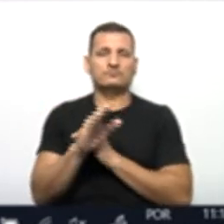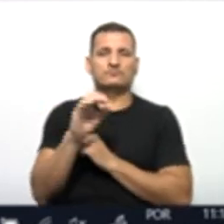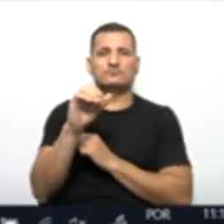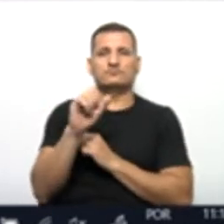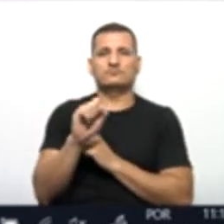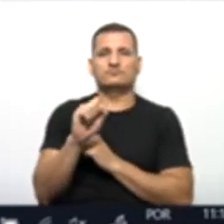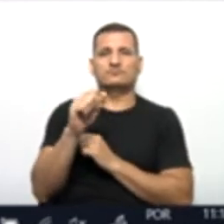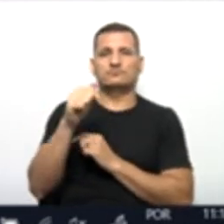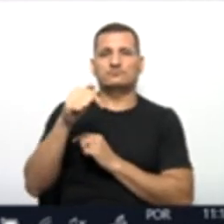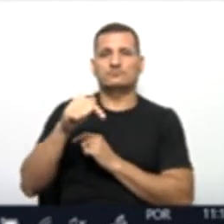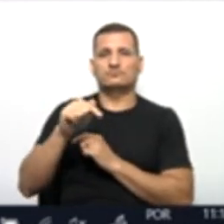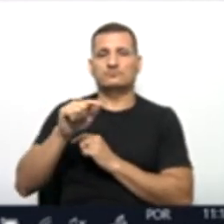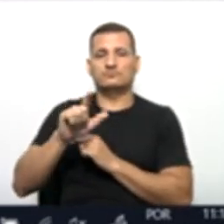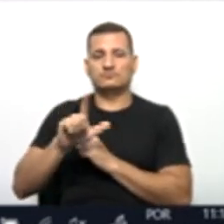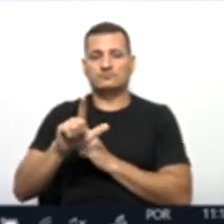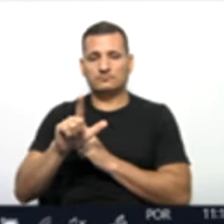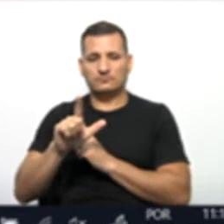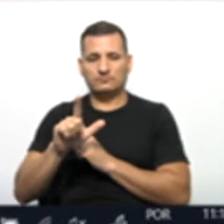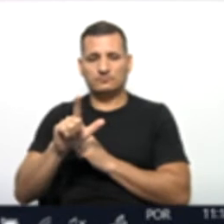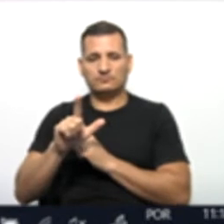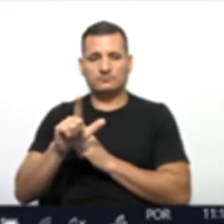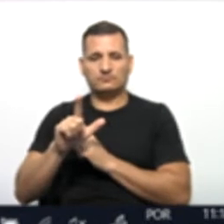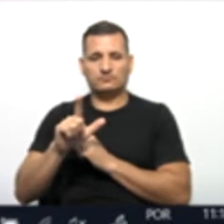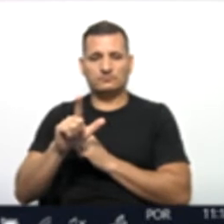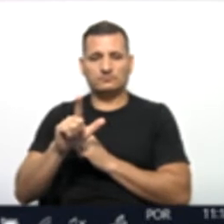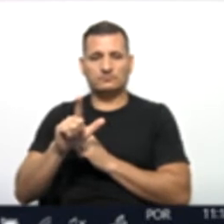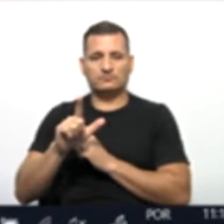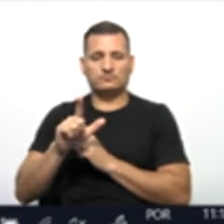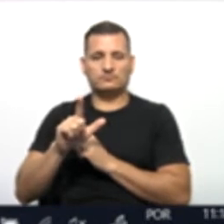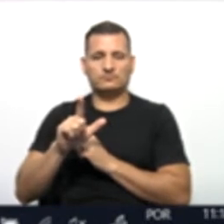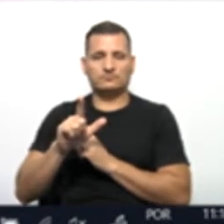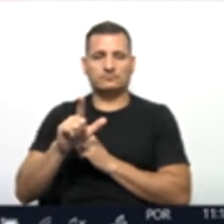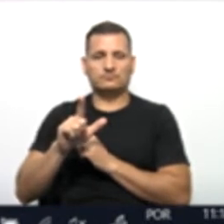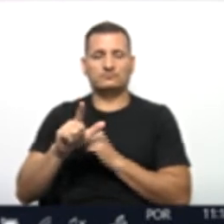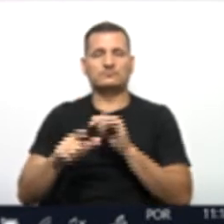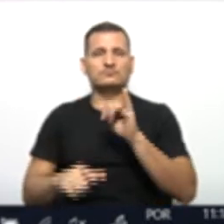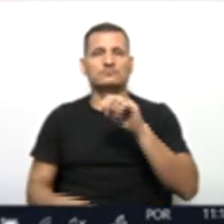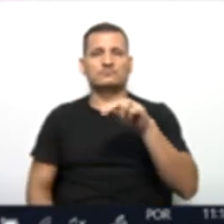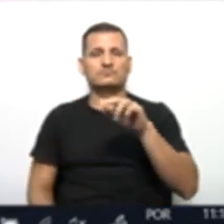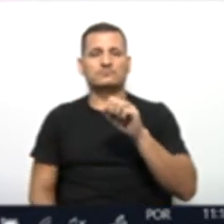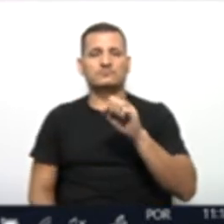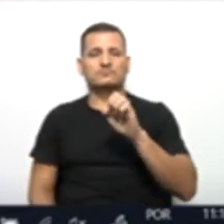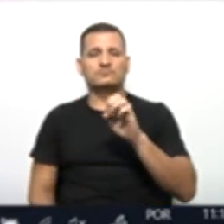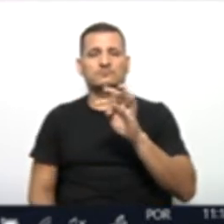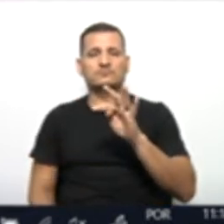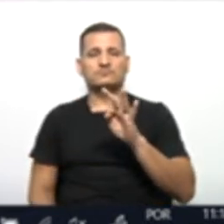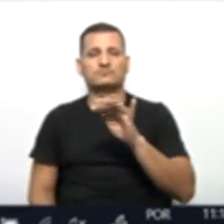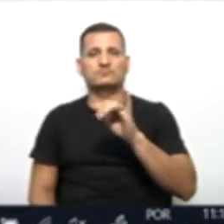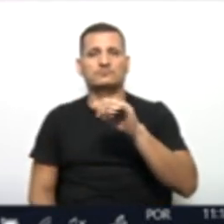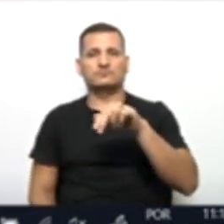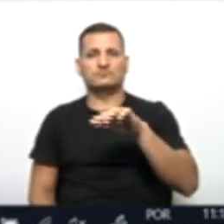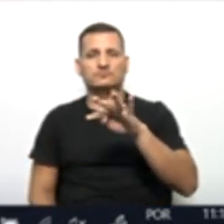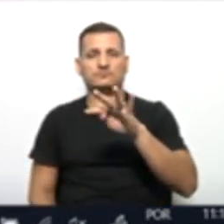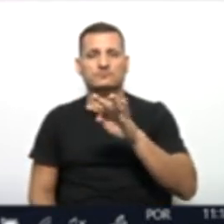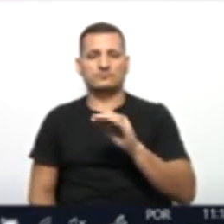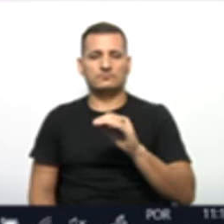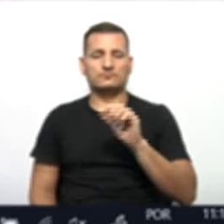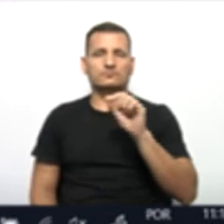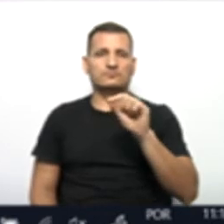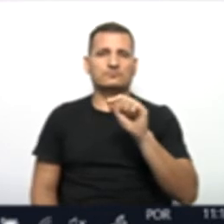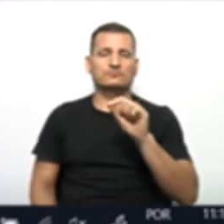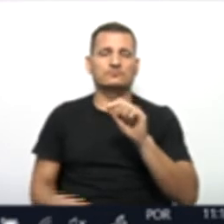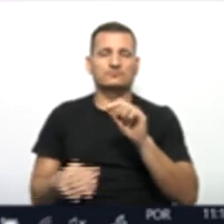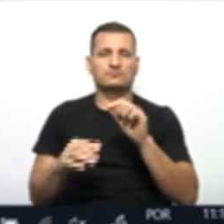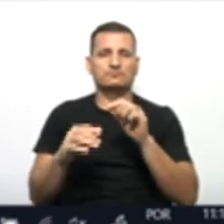variáveis aqui é o código sql eu estou insert into é o código para inserir dados